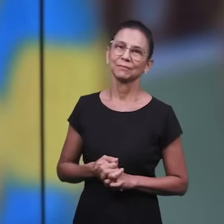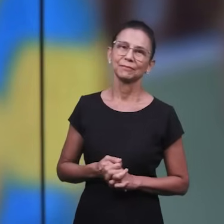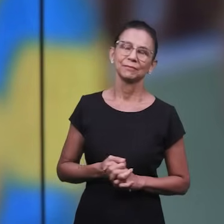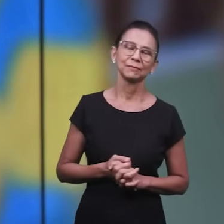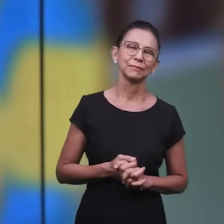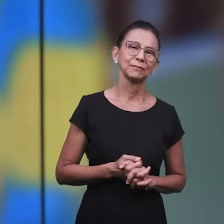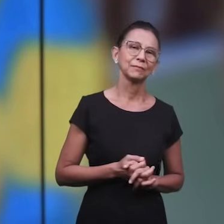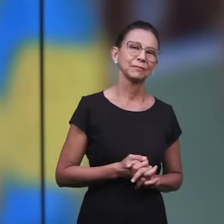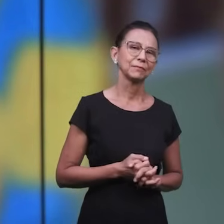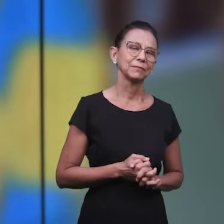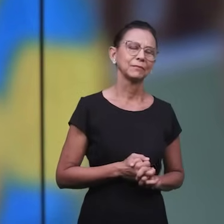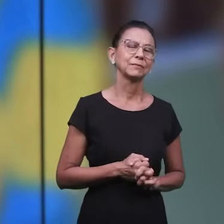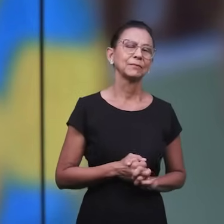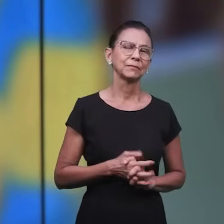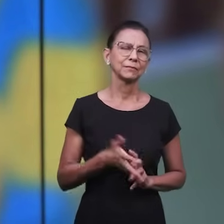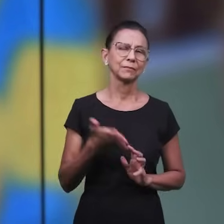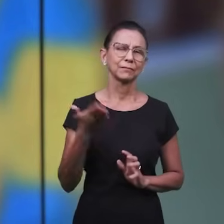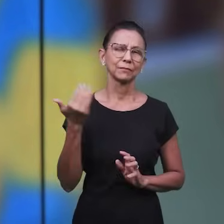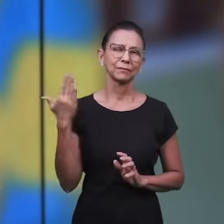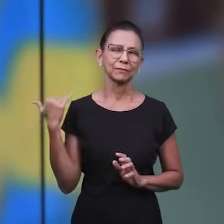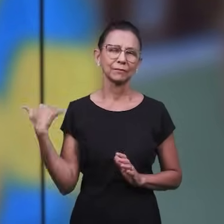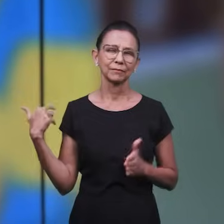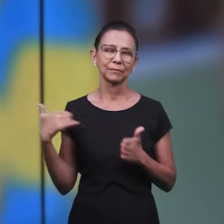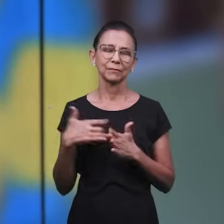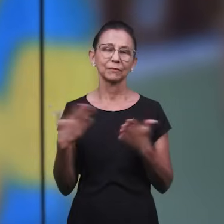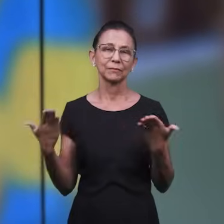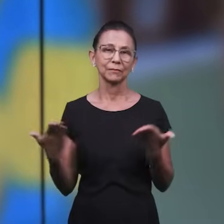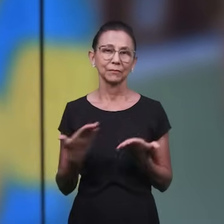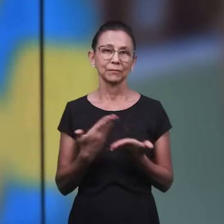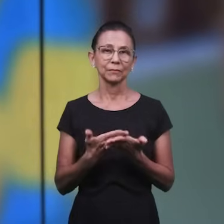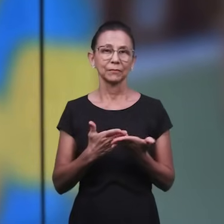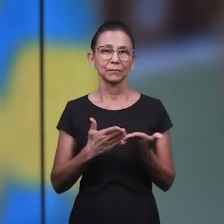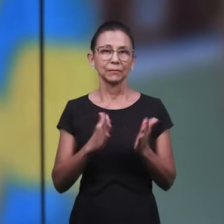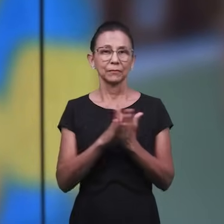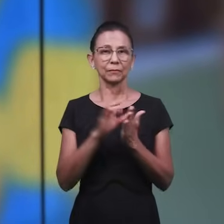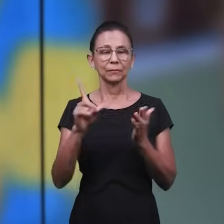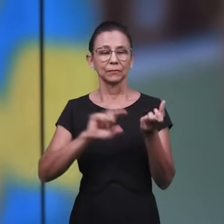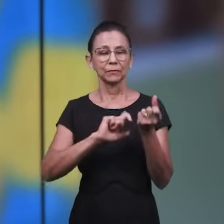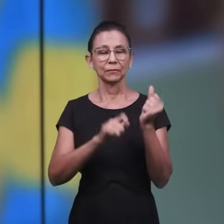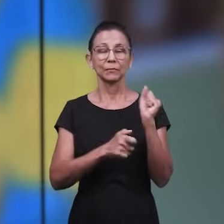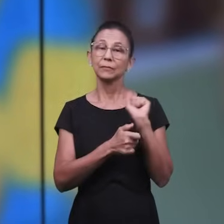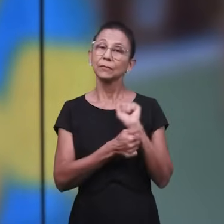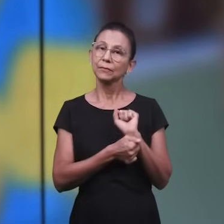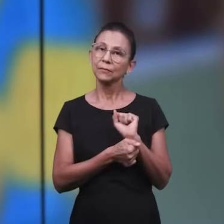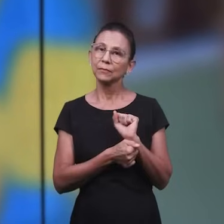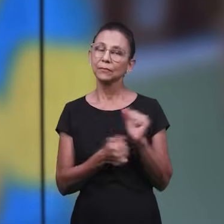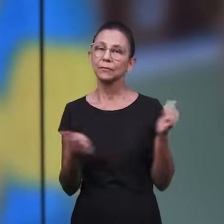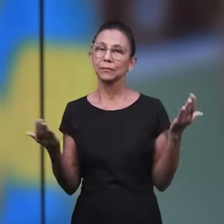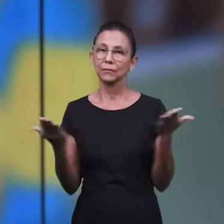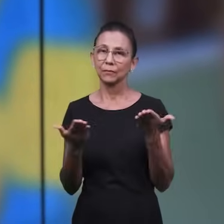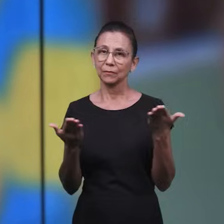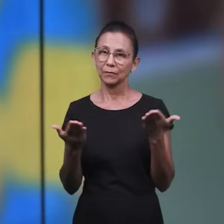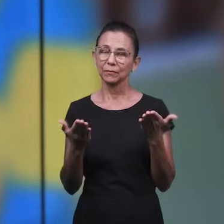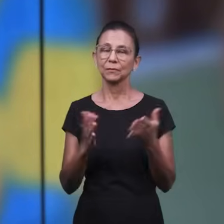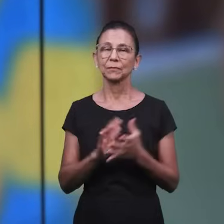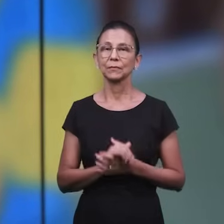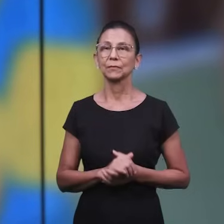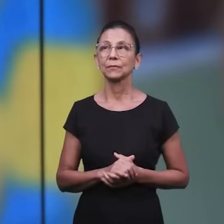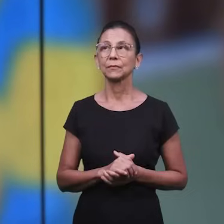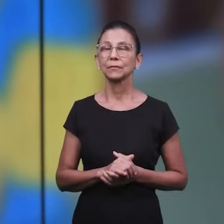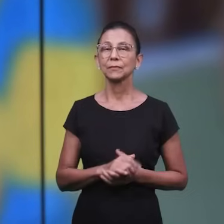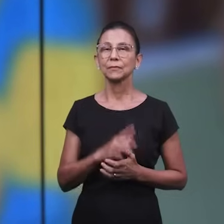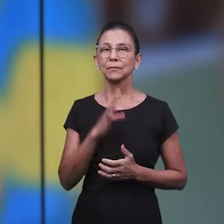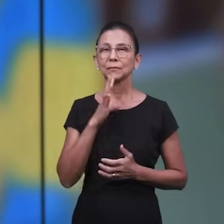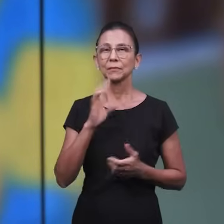temos estudado sobre os segredos da Palavra de Deus. E hoje o Senhor tem um segredo especial para nos